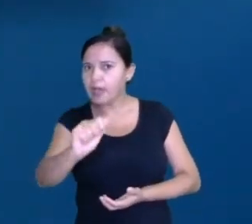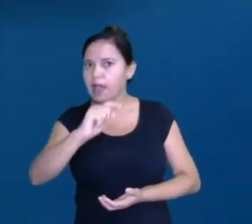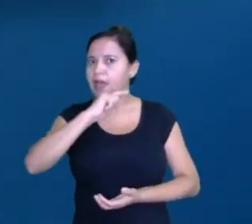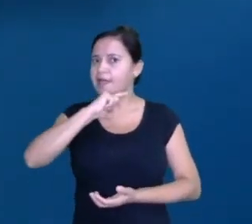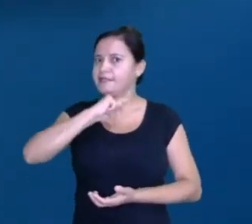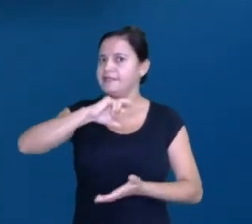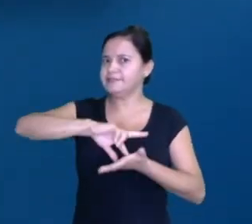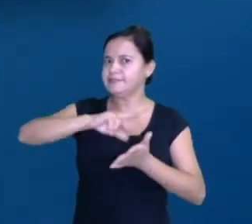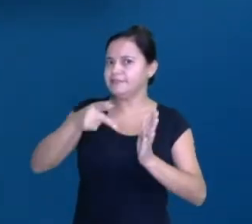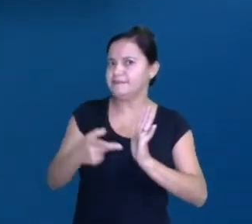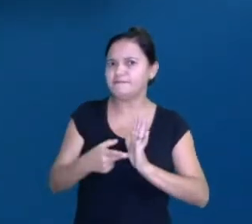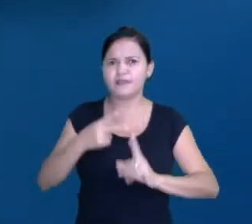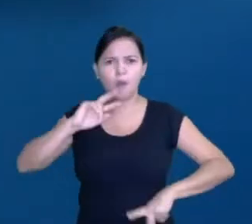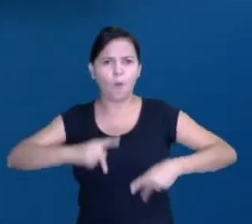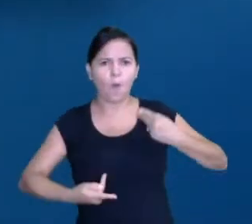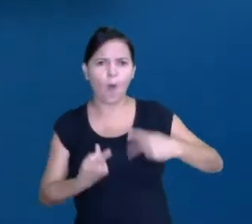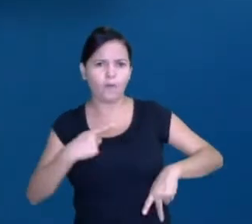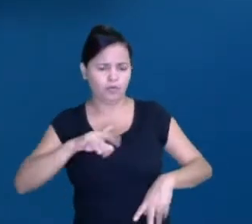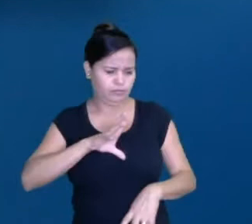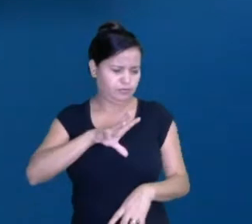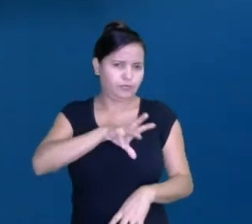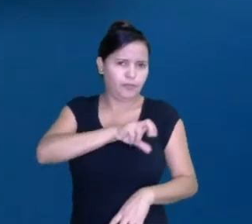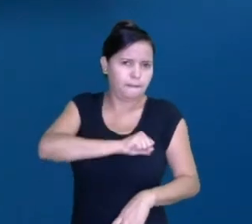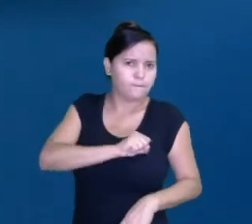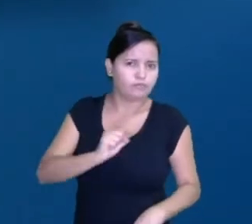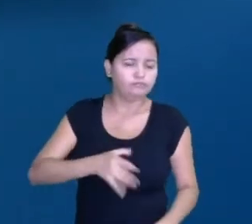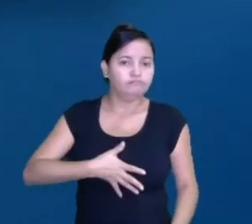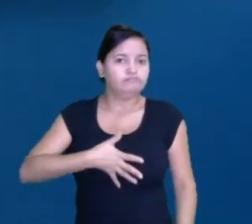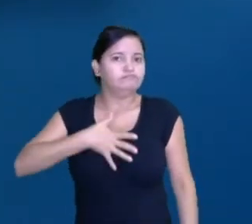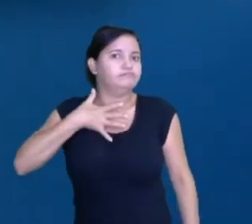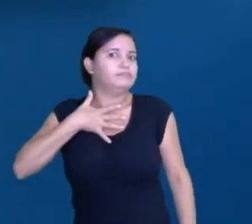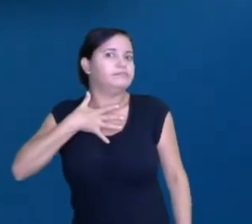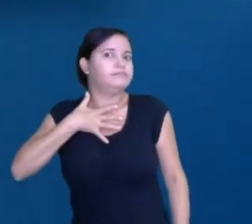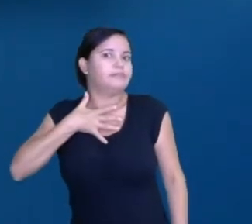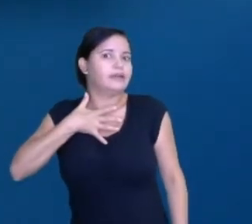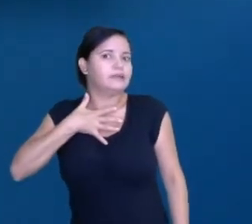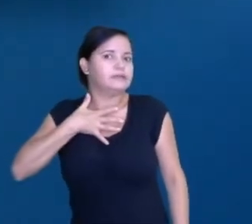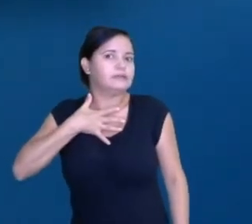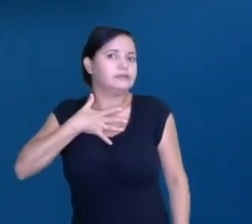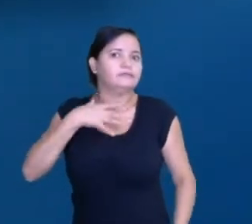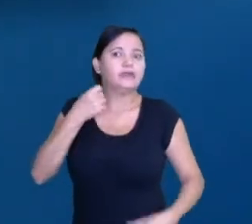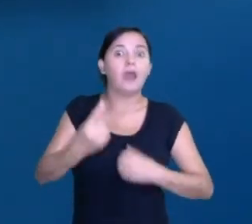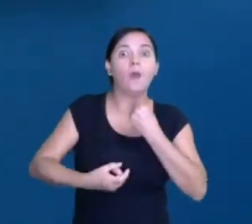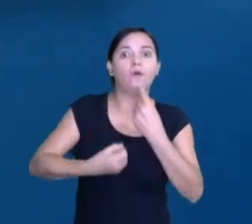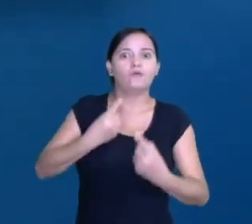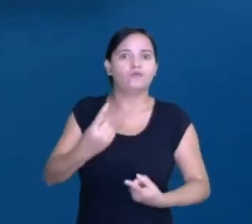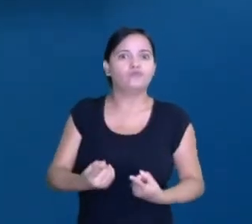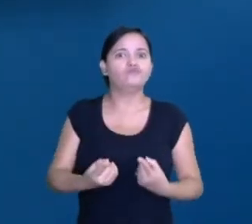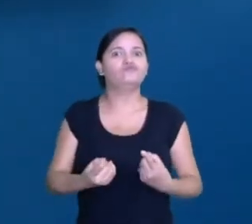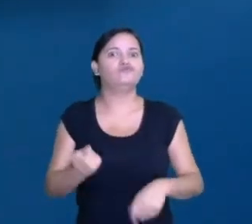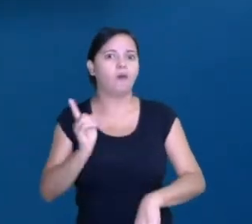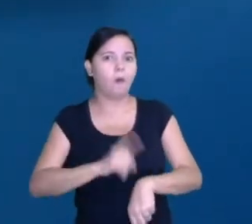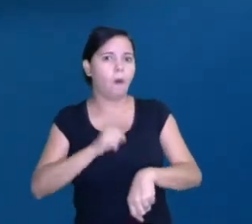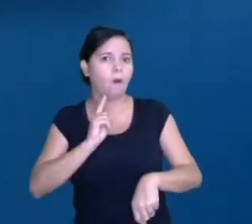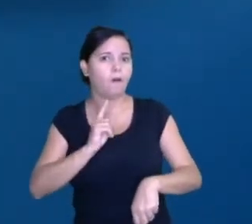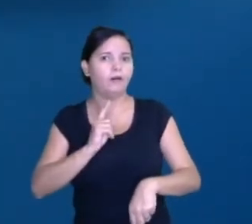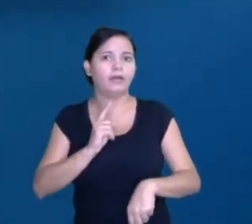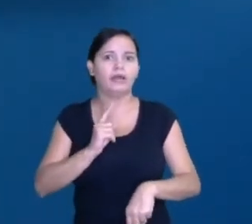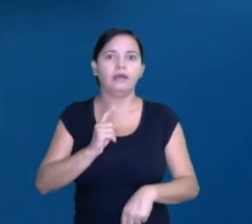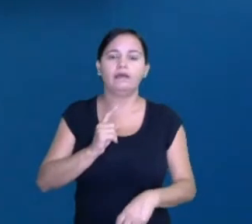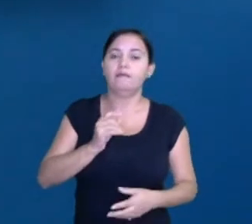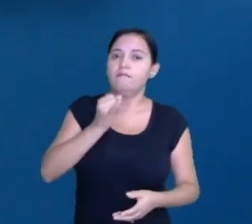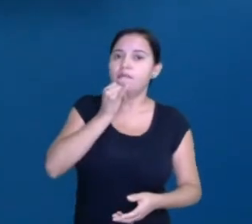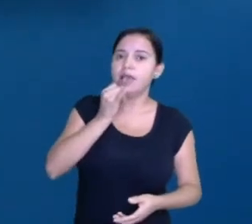ele é um hormônio que está muito associado a questões que envolvem prazer, principalmente em alguns momentos muito específicos. Por exemplo, na hora que